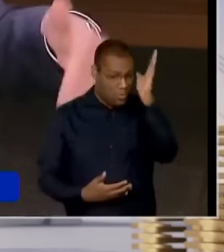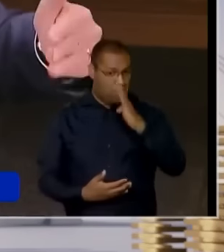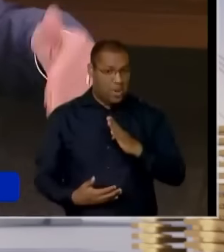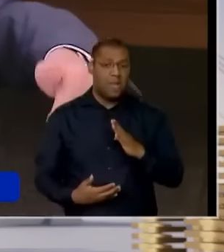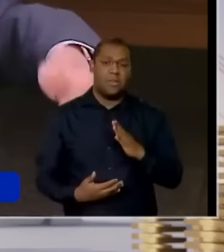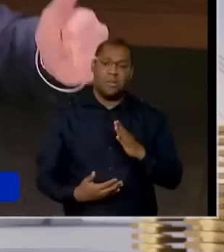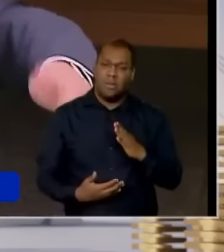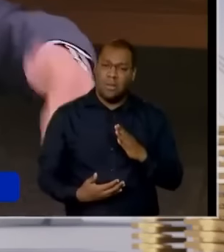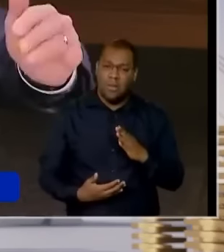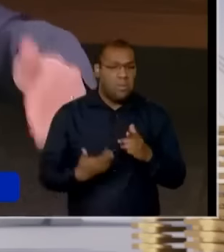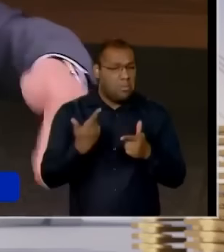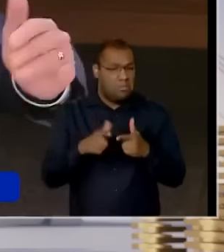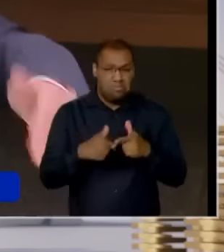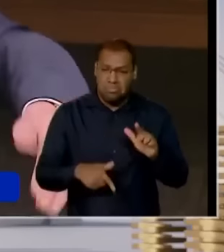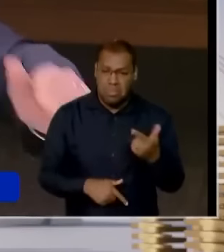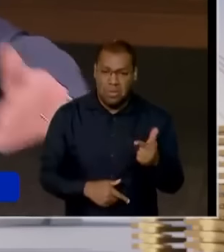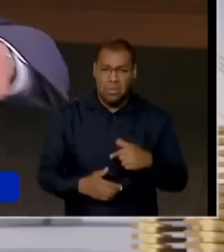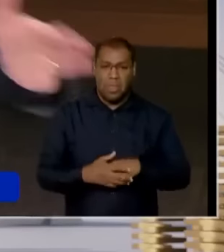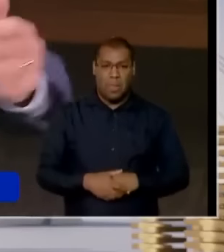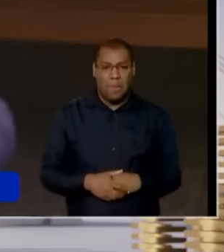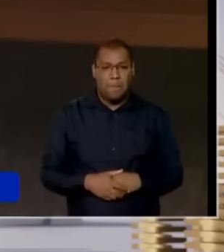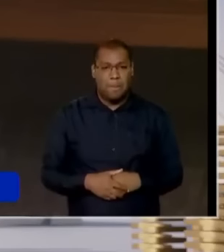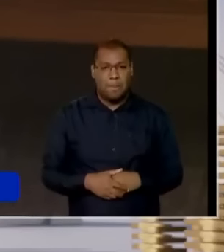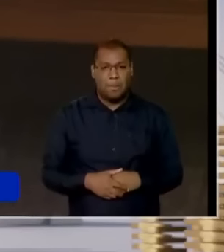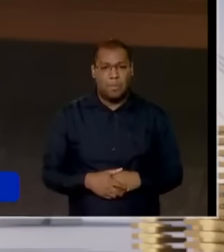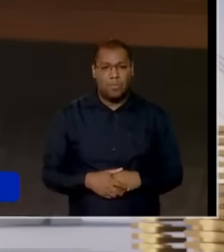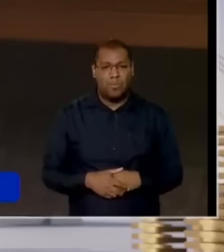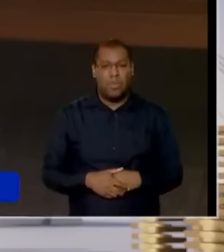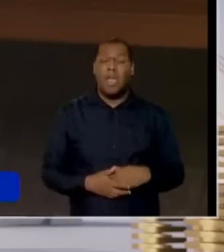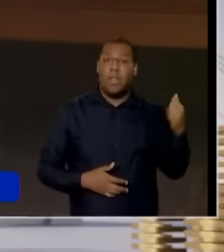voltados para a recuperação do Sul agora, do Rio Grande do Sul.